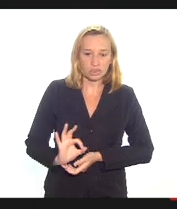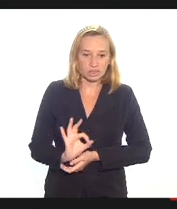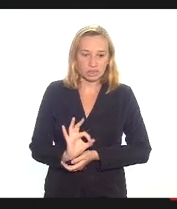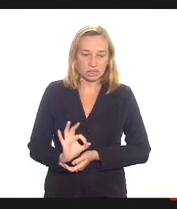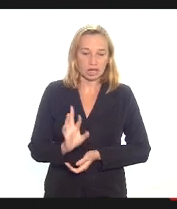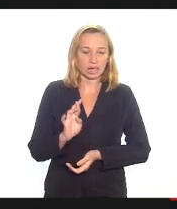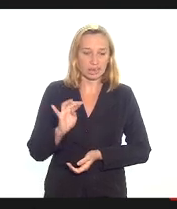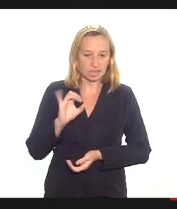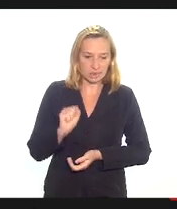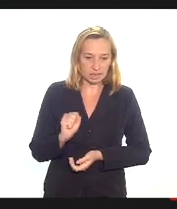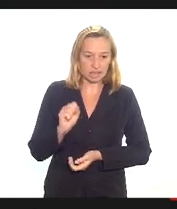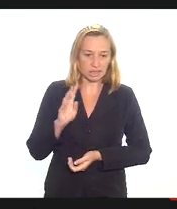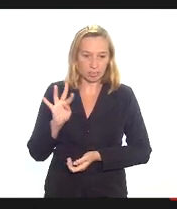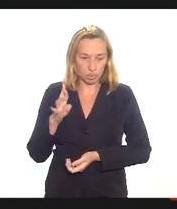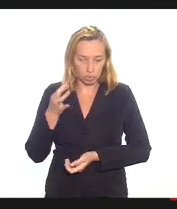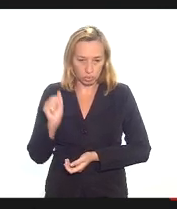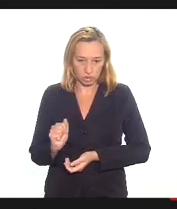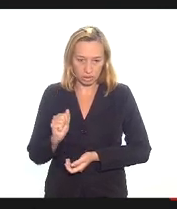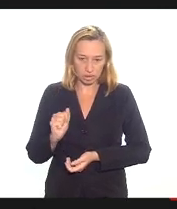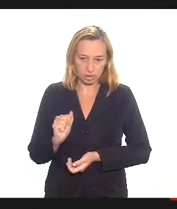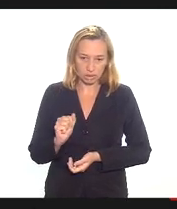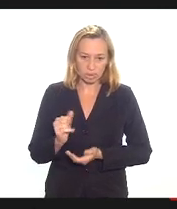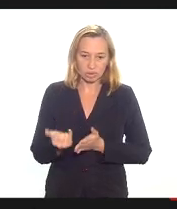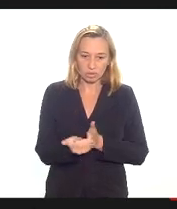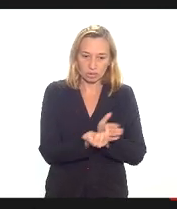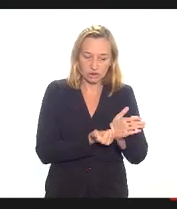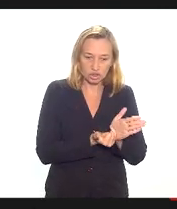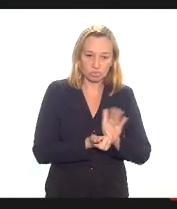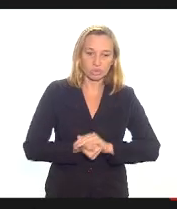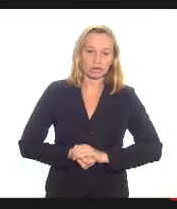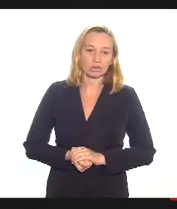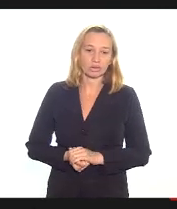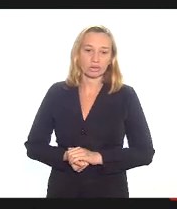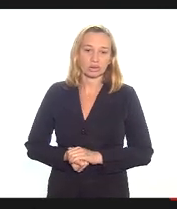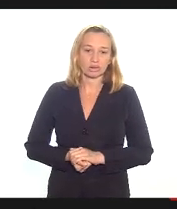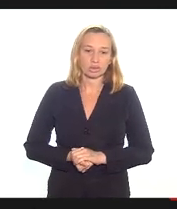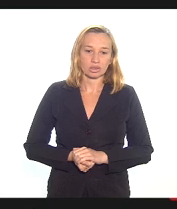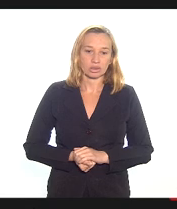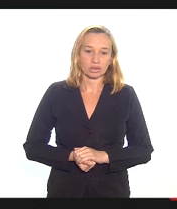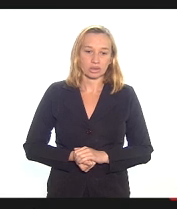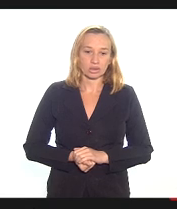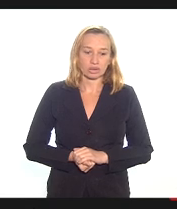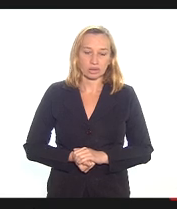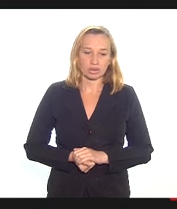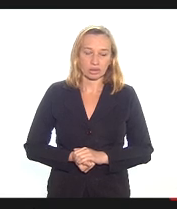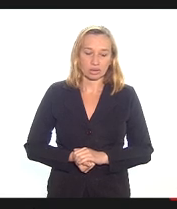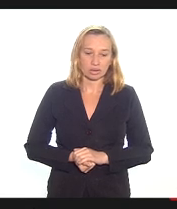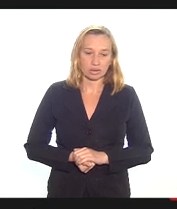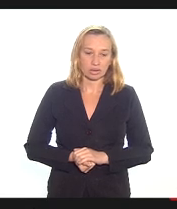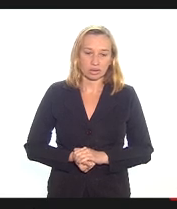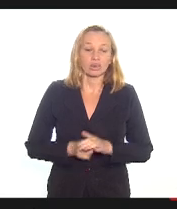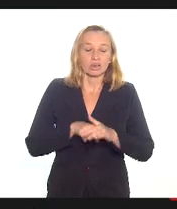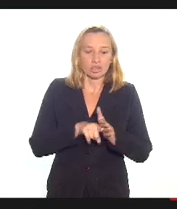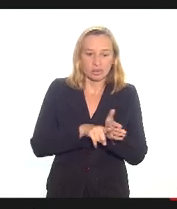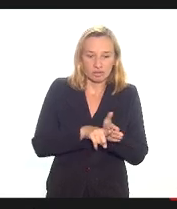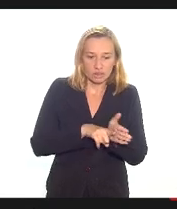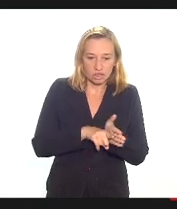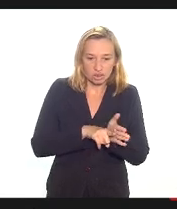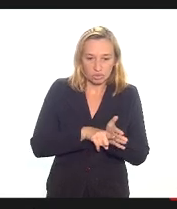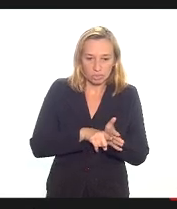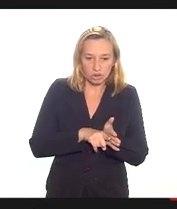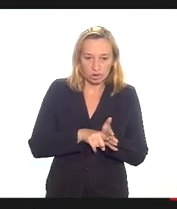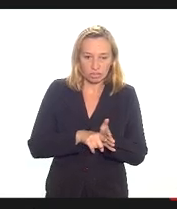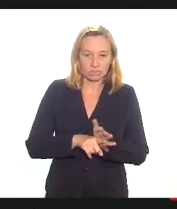1% da receita bruta de